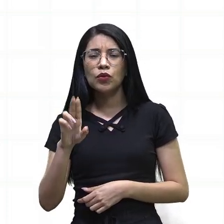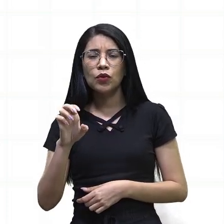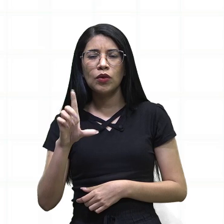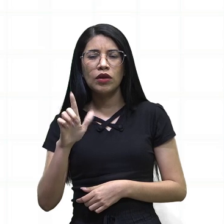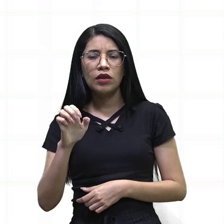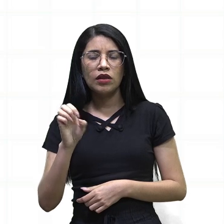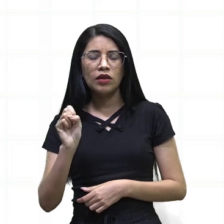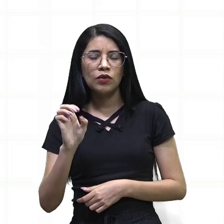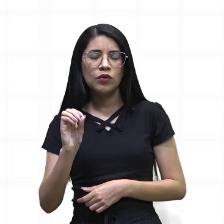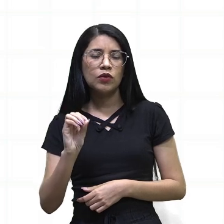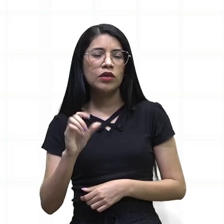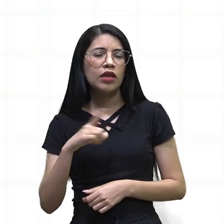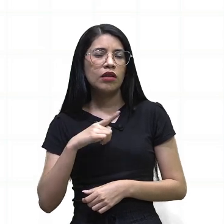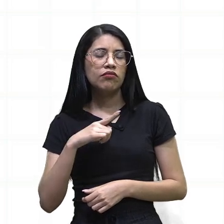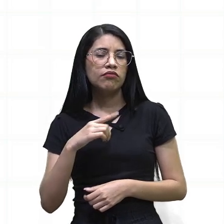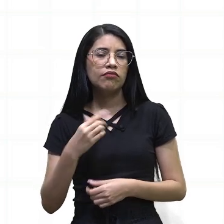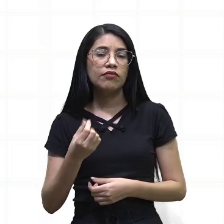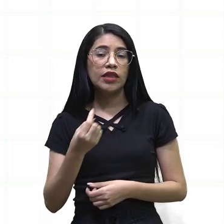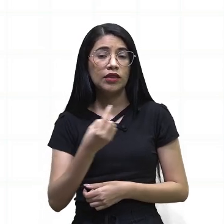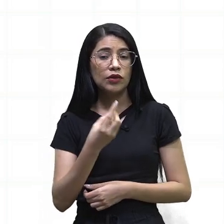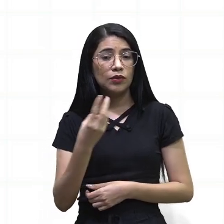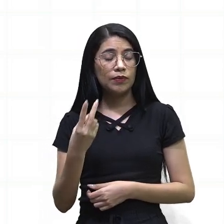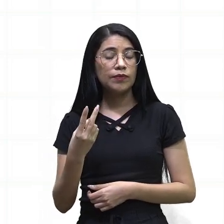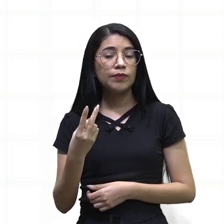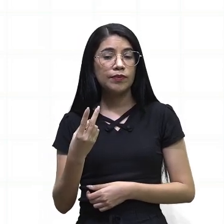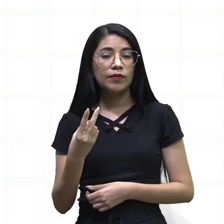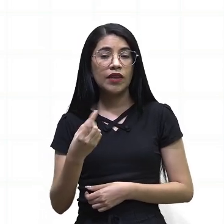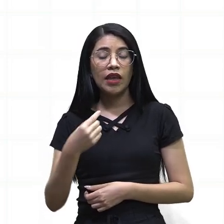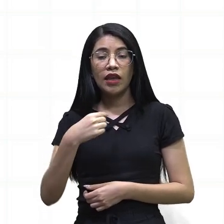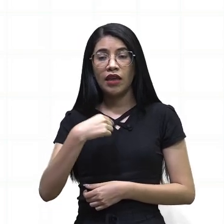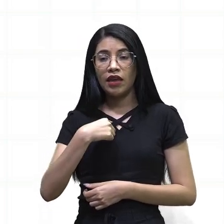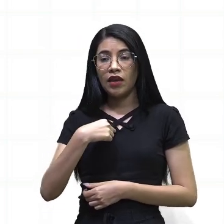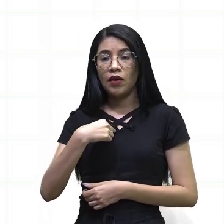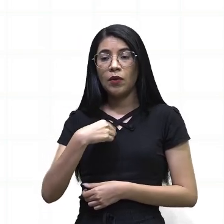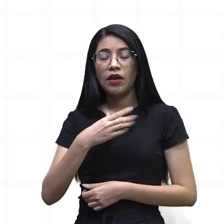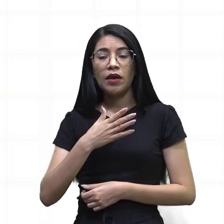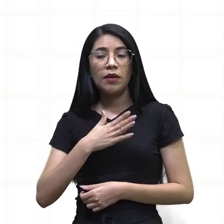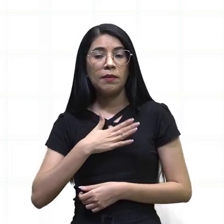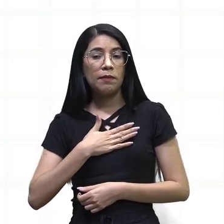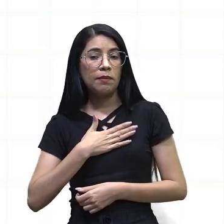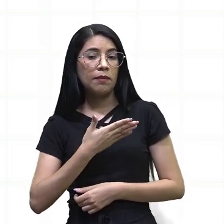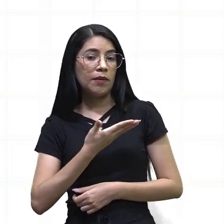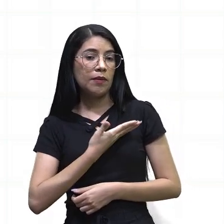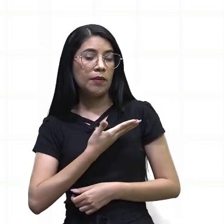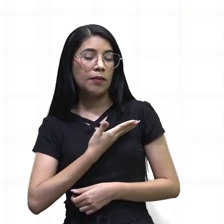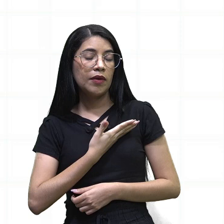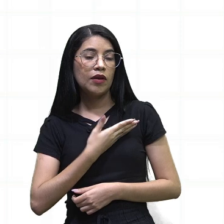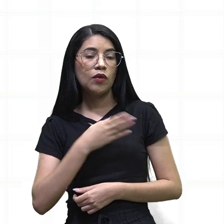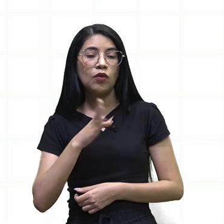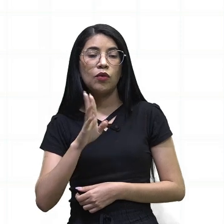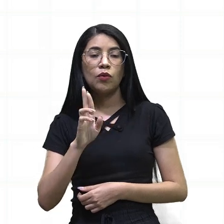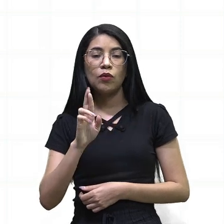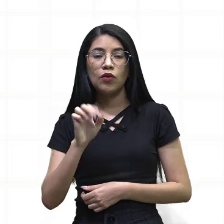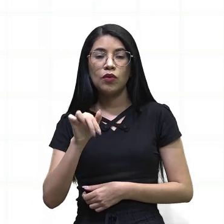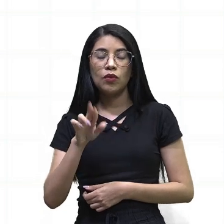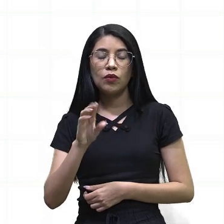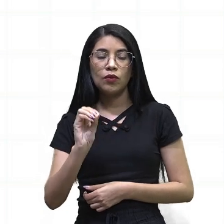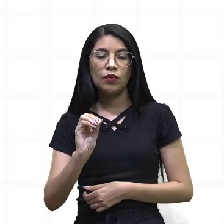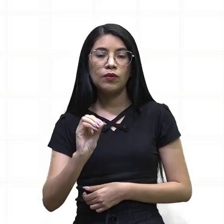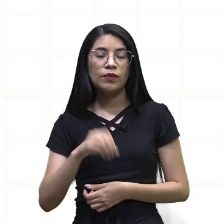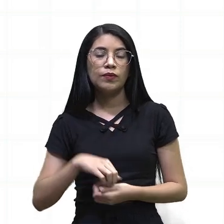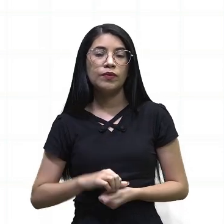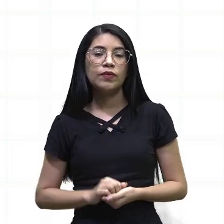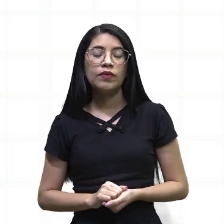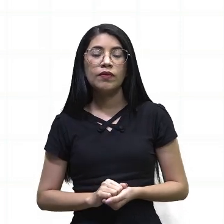gente? 1, 2. Eu e o Bruno, né? Eu e o Bruno, que é meu amigo. Então,